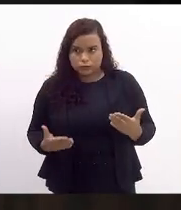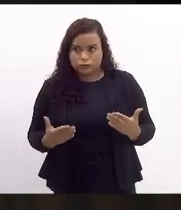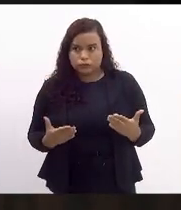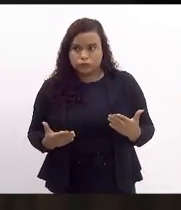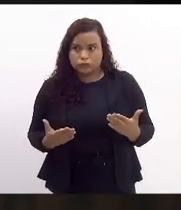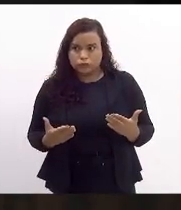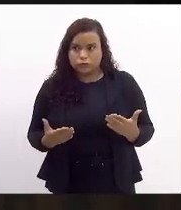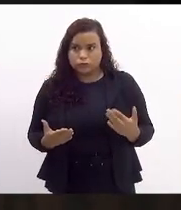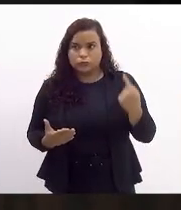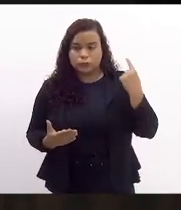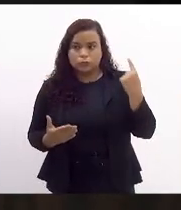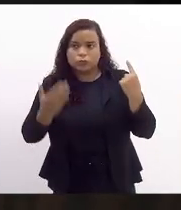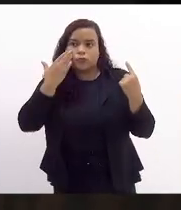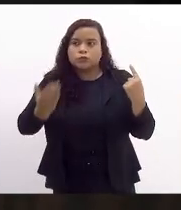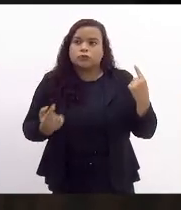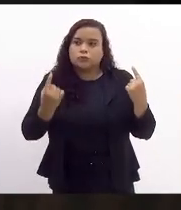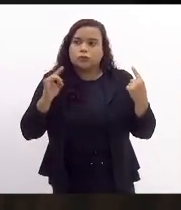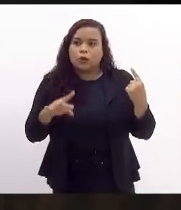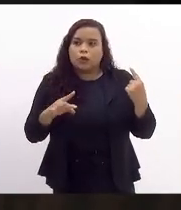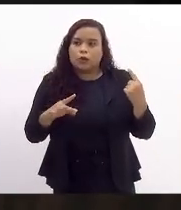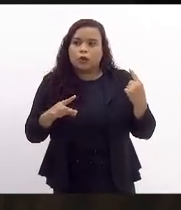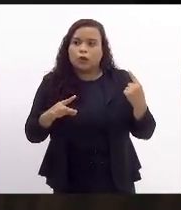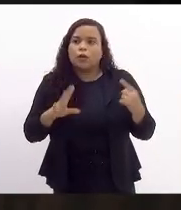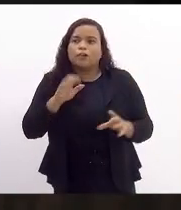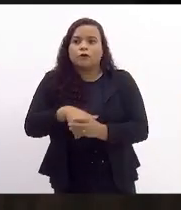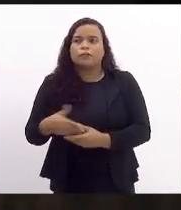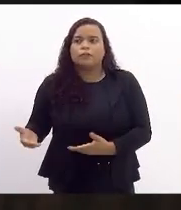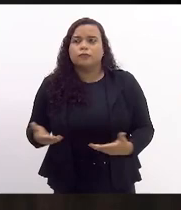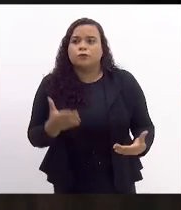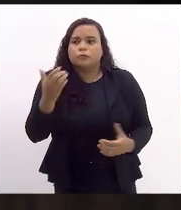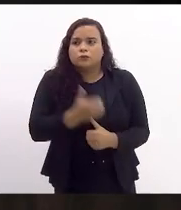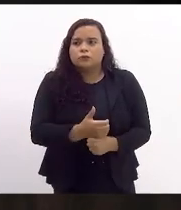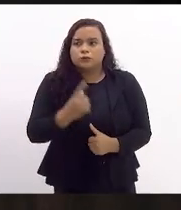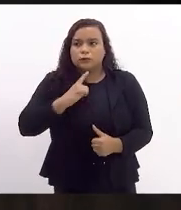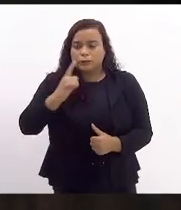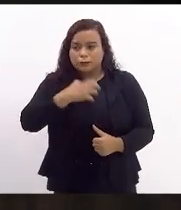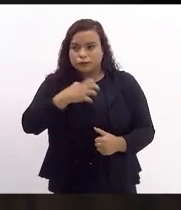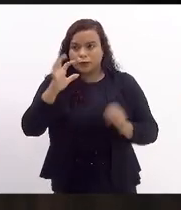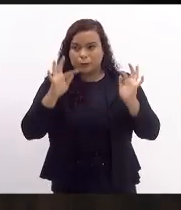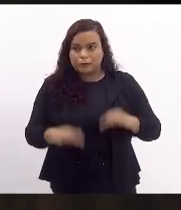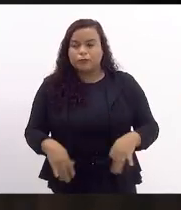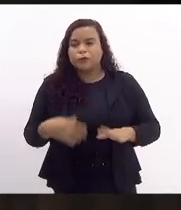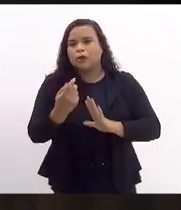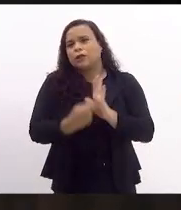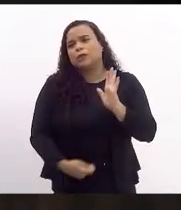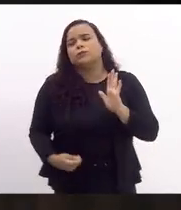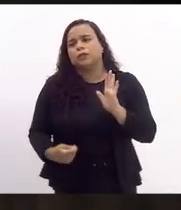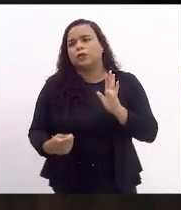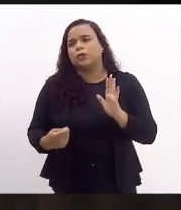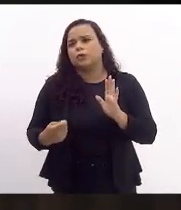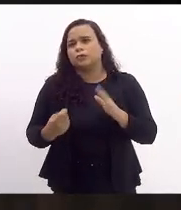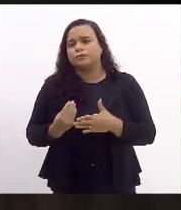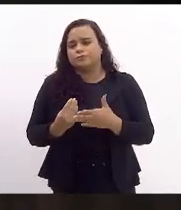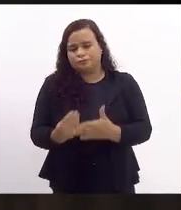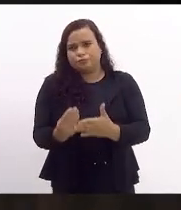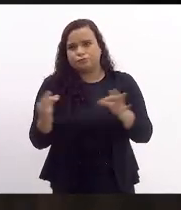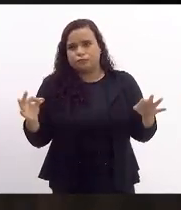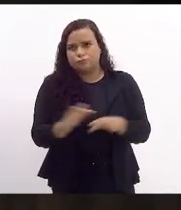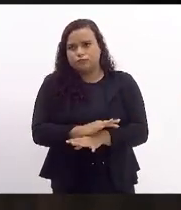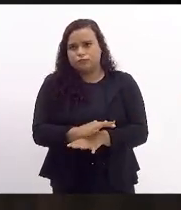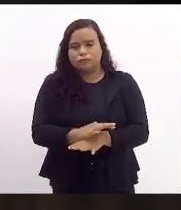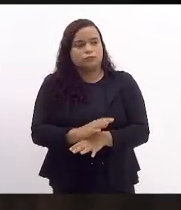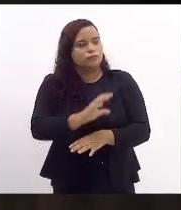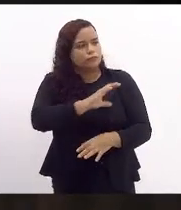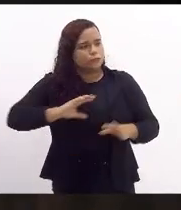ficar um único destaque em votação do substitutivo conforme Afinal de redação que a presidência de fere